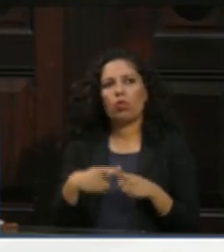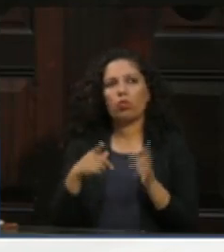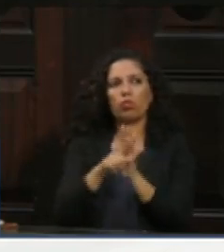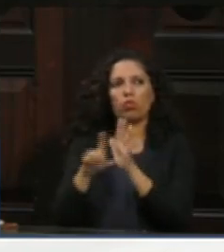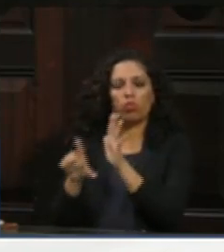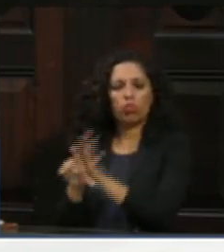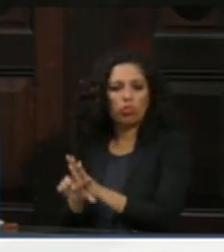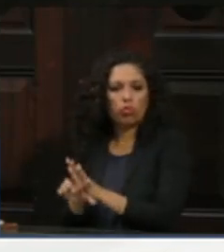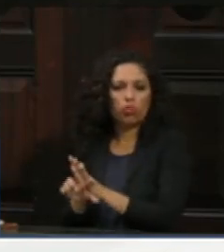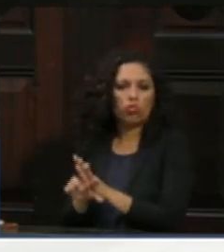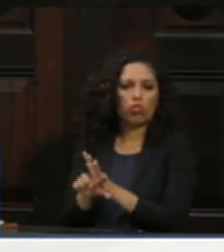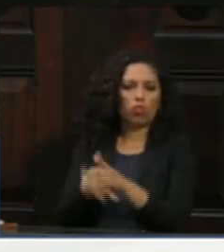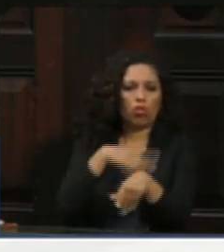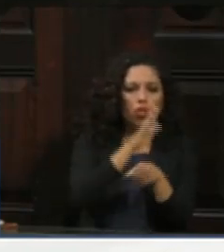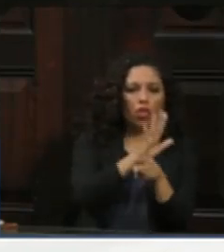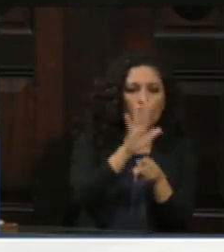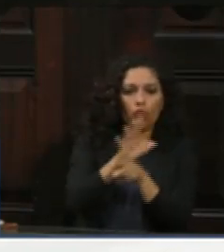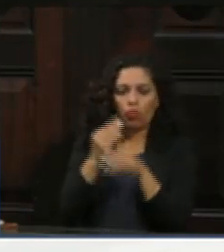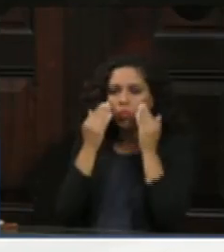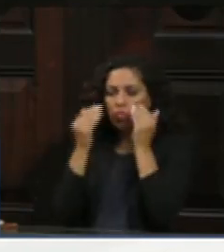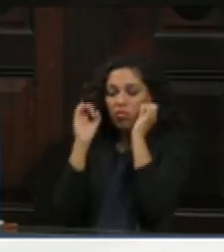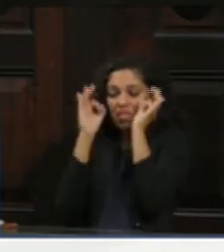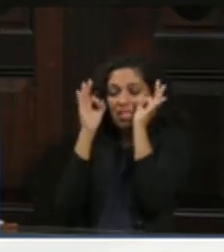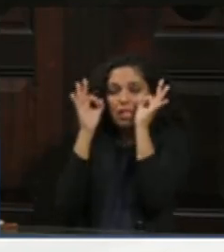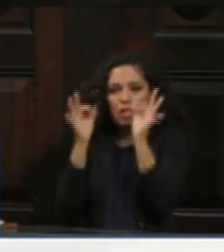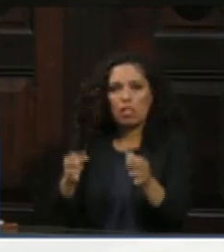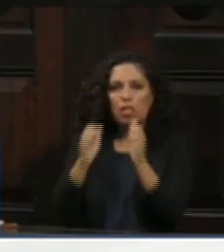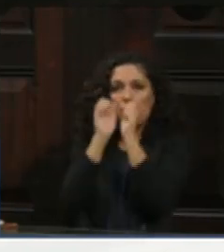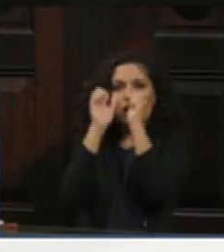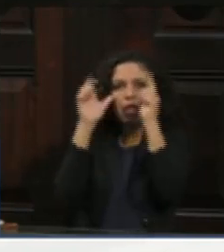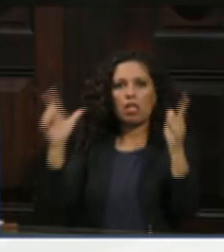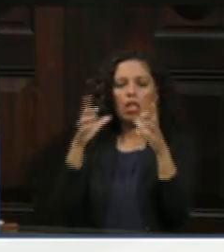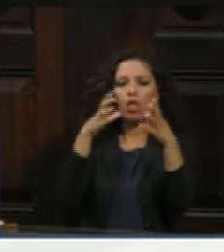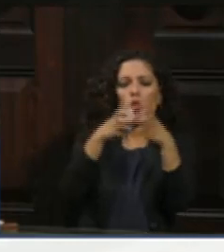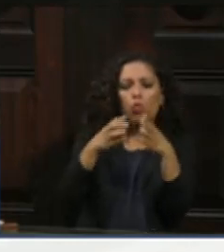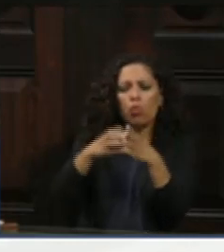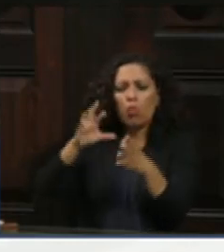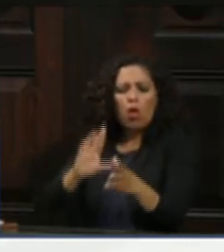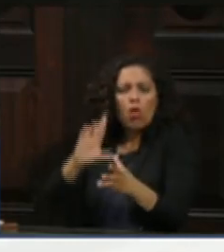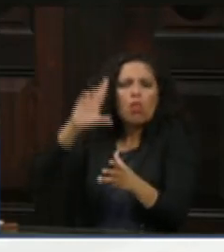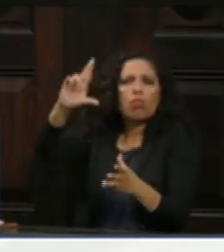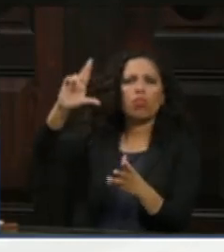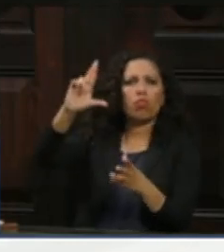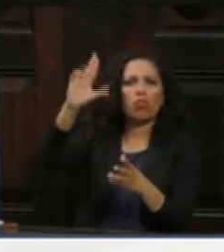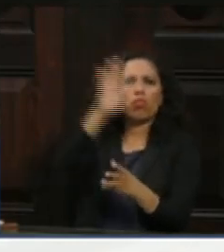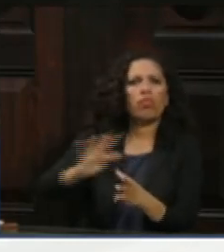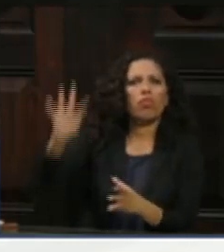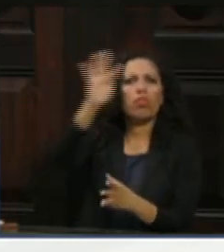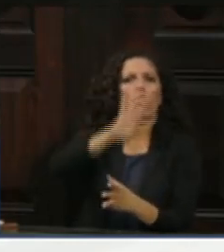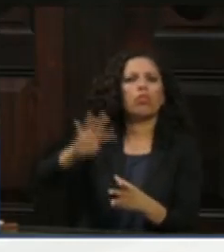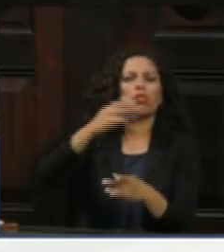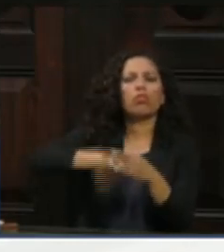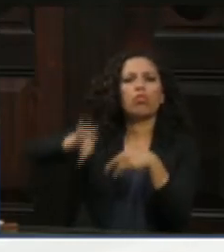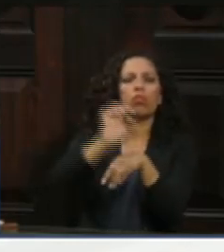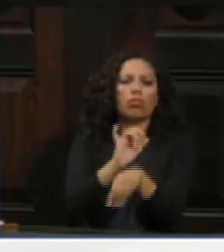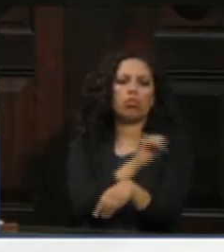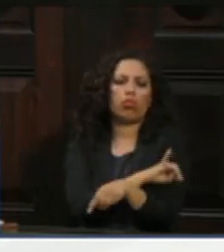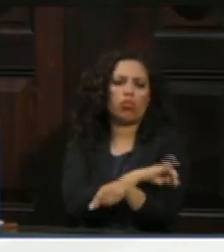Carlos Mink. Senhor presidente, também como deputado Valdec, eu